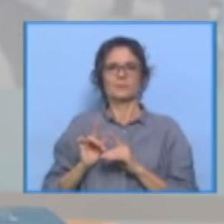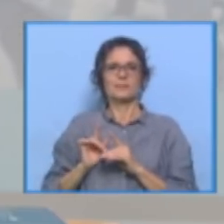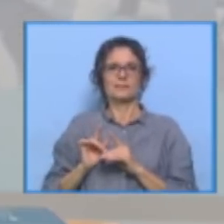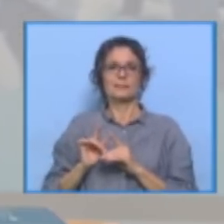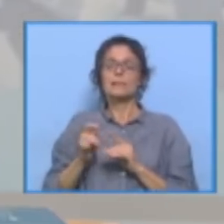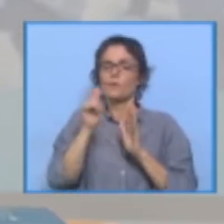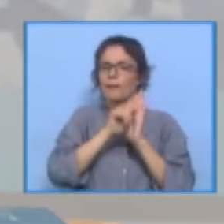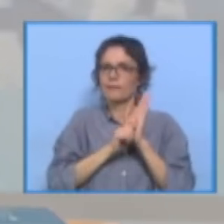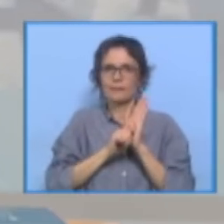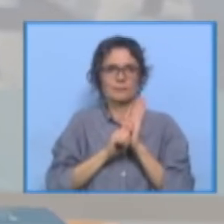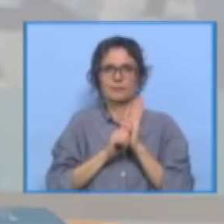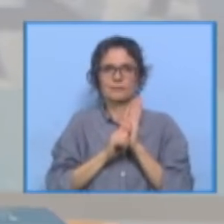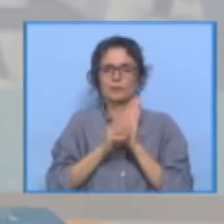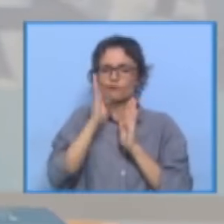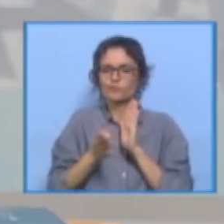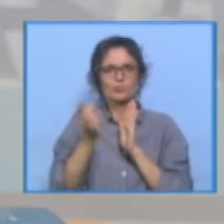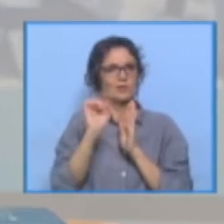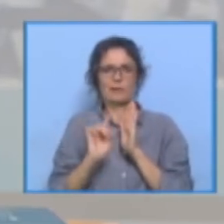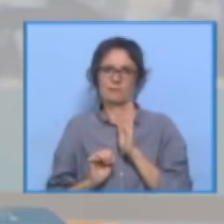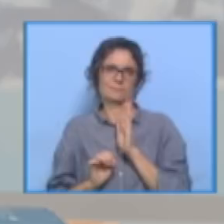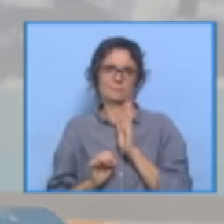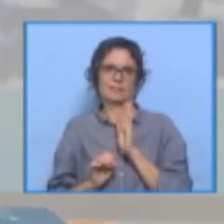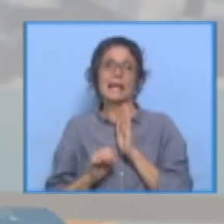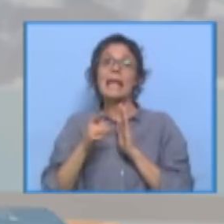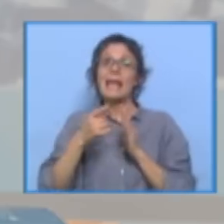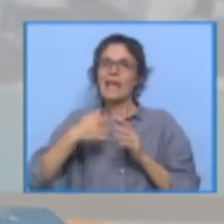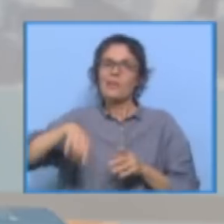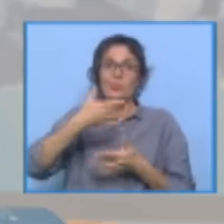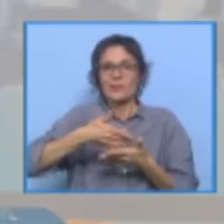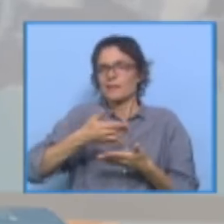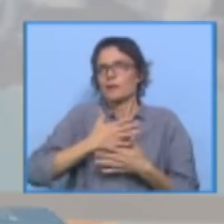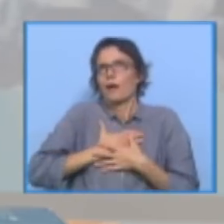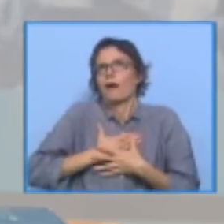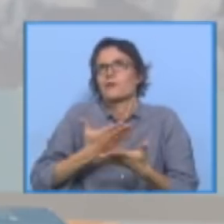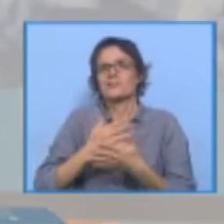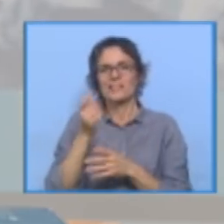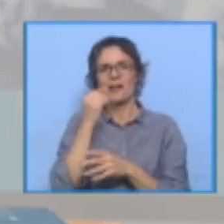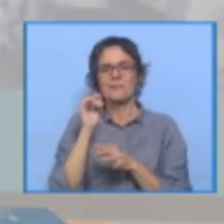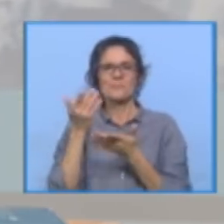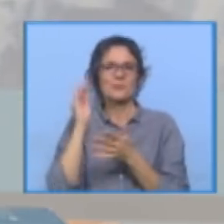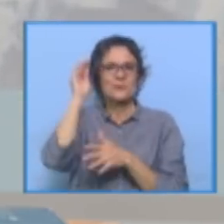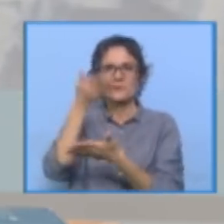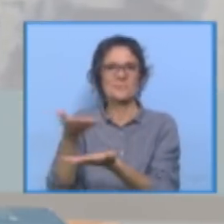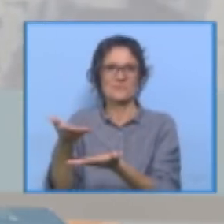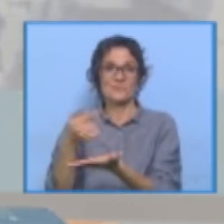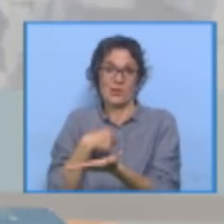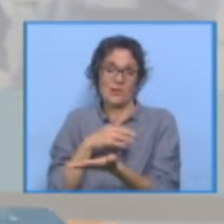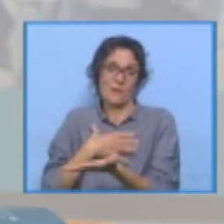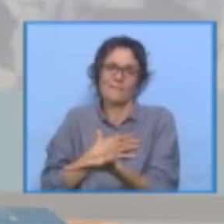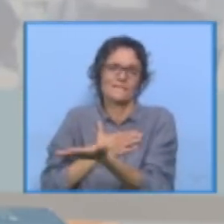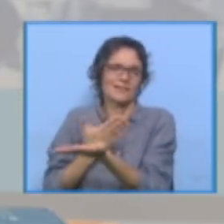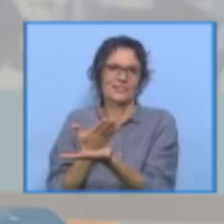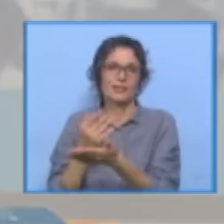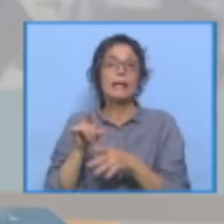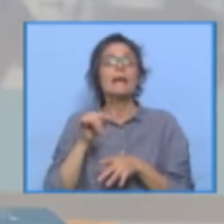gostamos imenso daquele meu sobrinho e tantas vezes isso acontece. E ao mesmo tempo devemos pensar também, ir mais a fundo, quem é que nós somos?